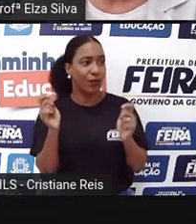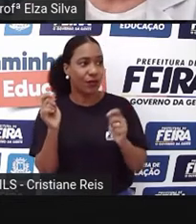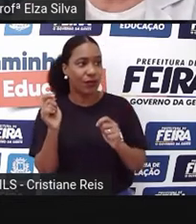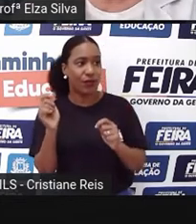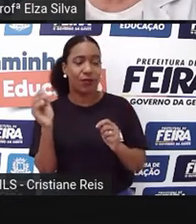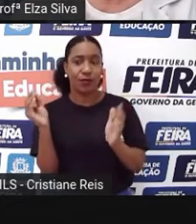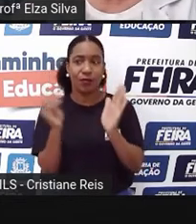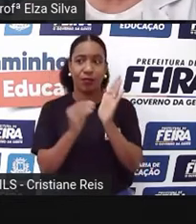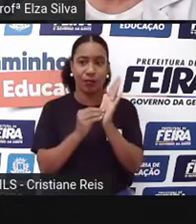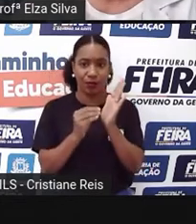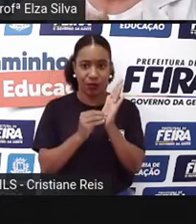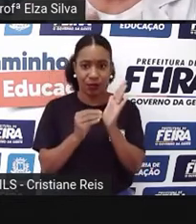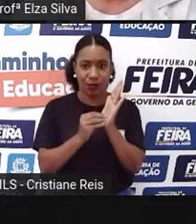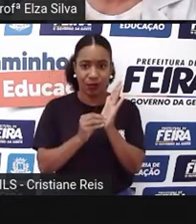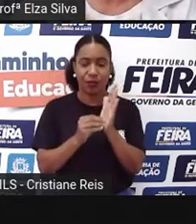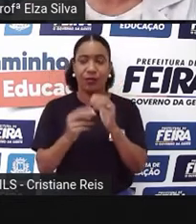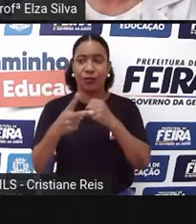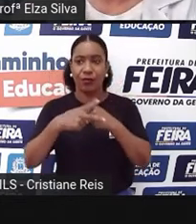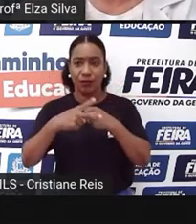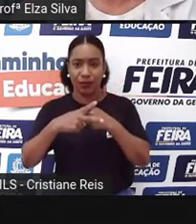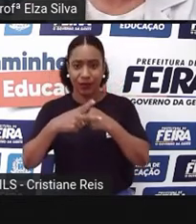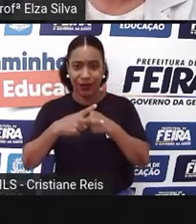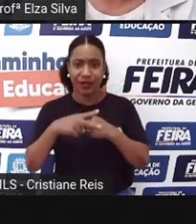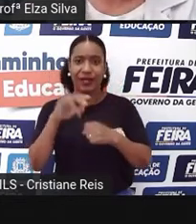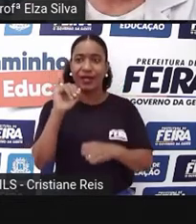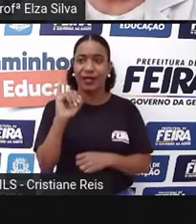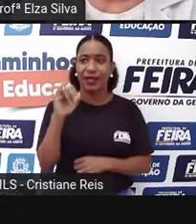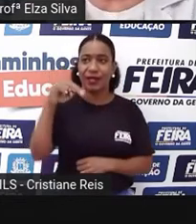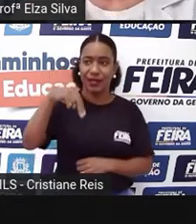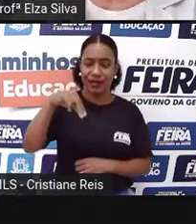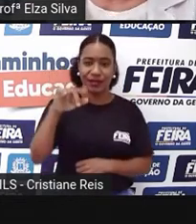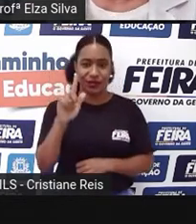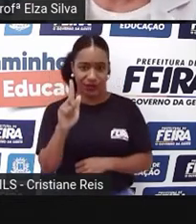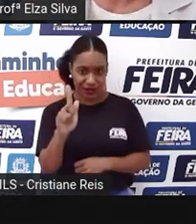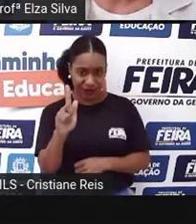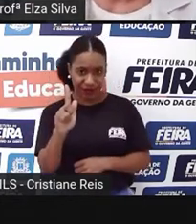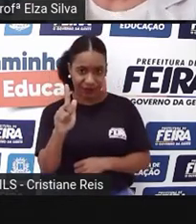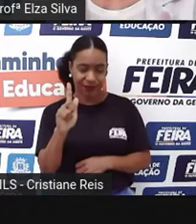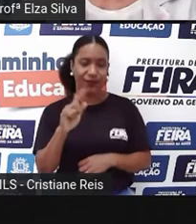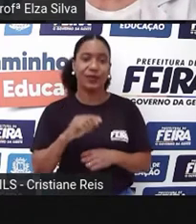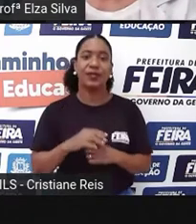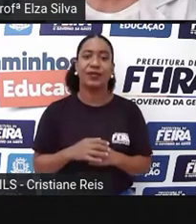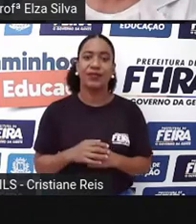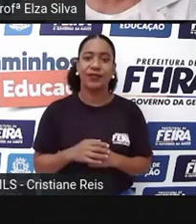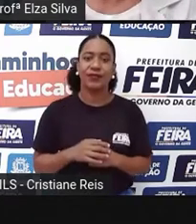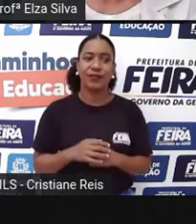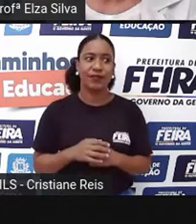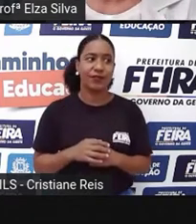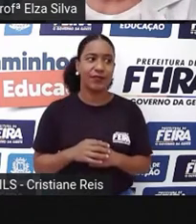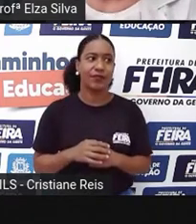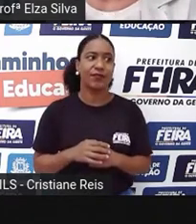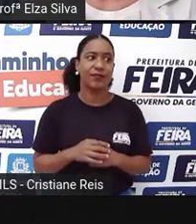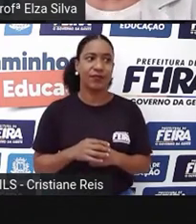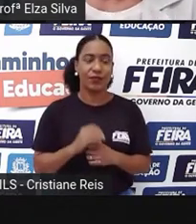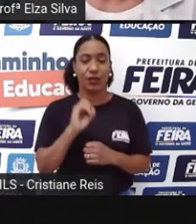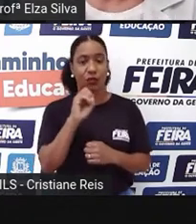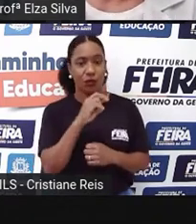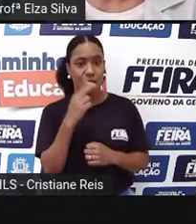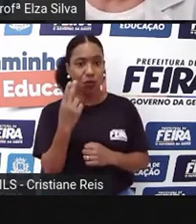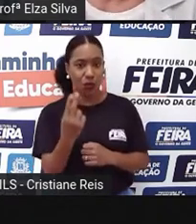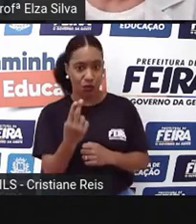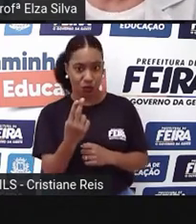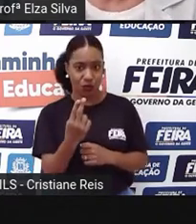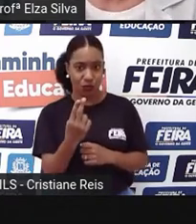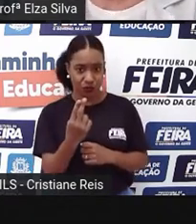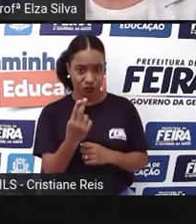verbo seguido da terminação ing, dance, dancing, ou eu